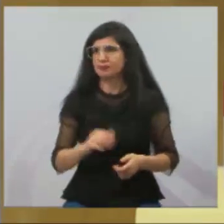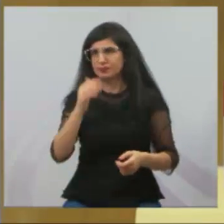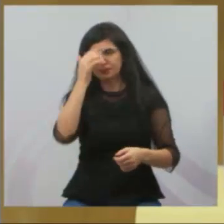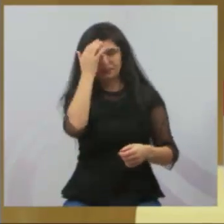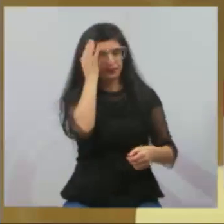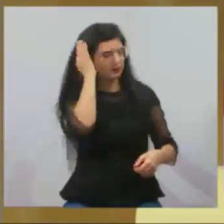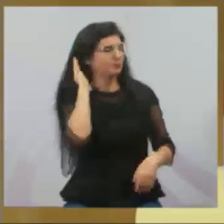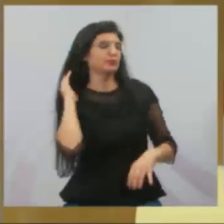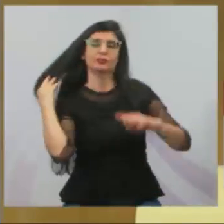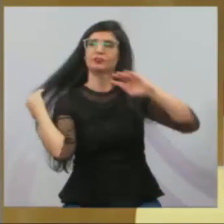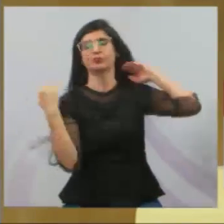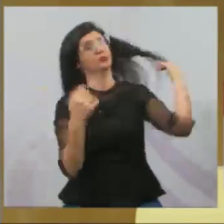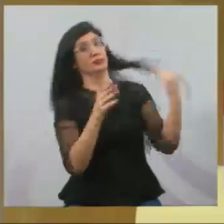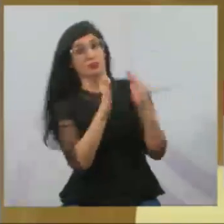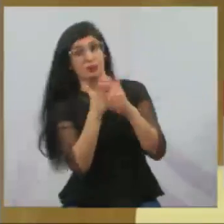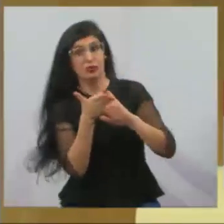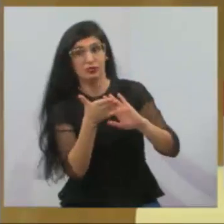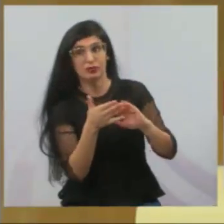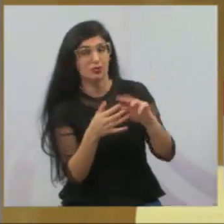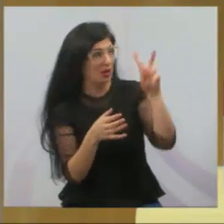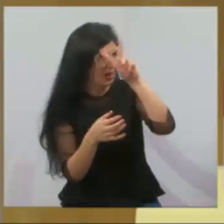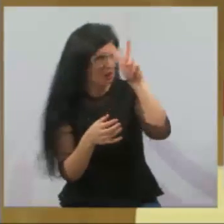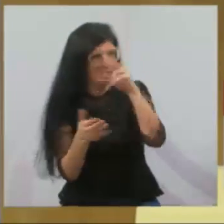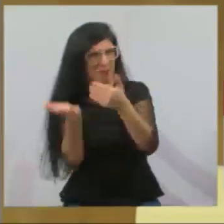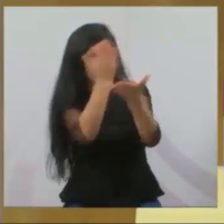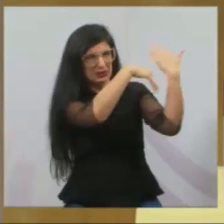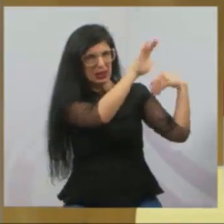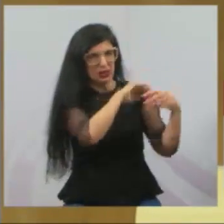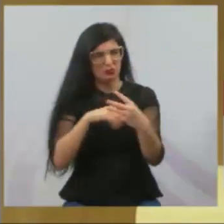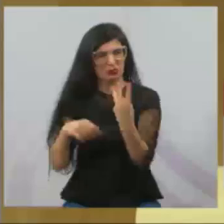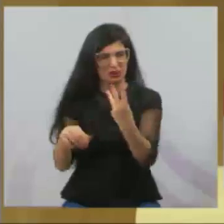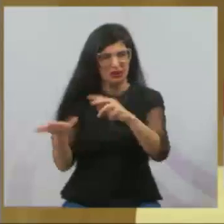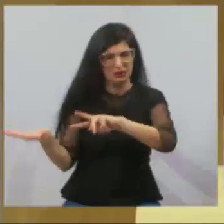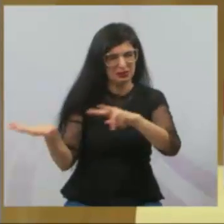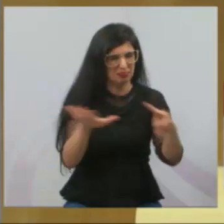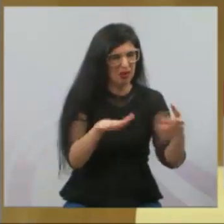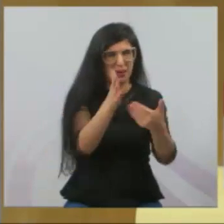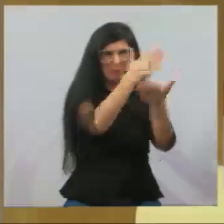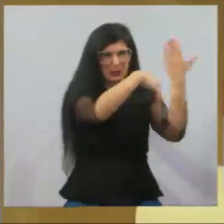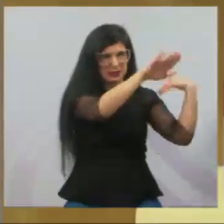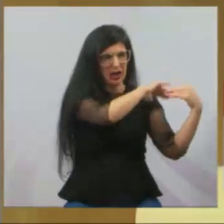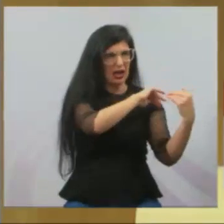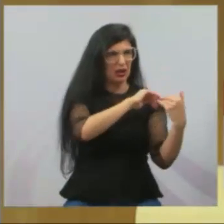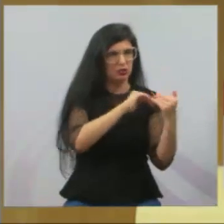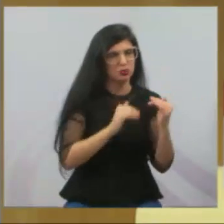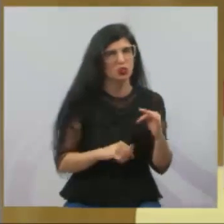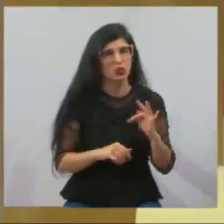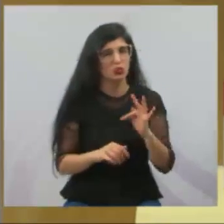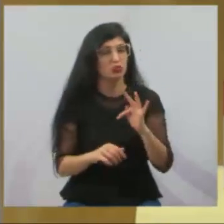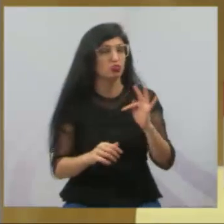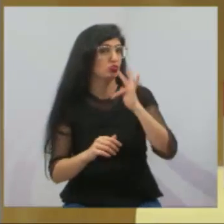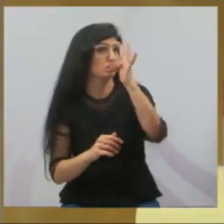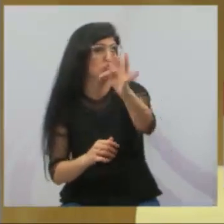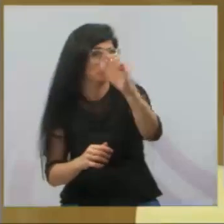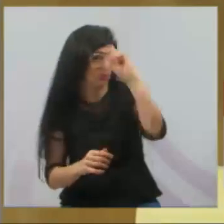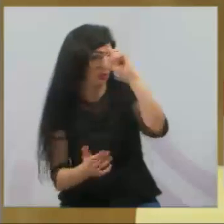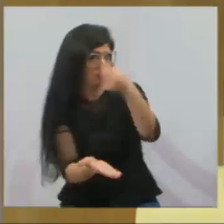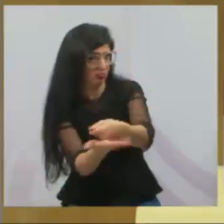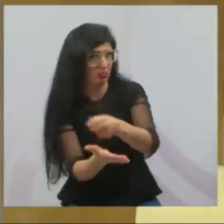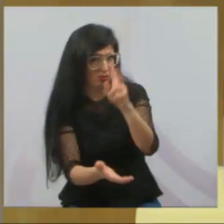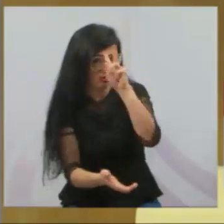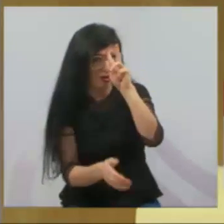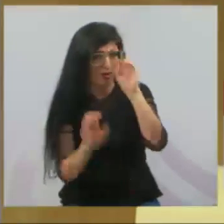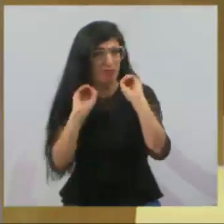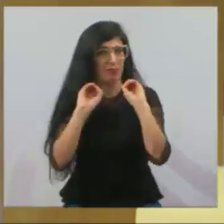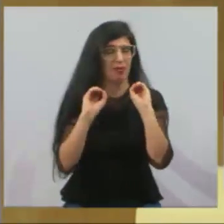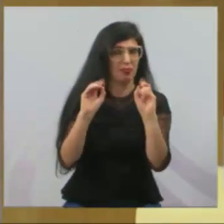projeto que entrou, se não me engano, acho que há 3 semanas lá atrás. Concordamos plenamente e suspendemos o projeto esperando alguma decisão